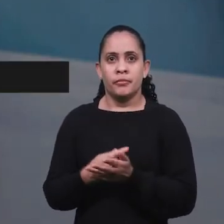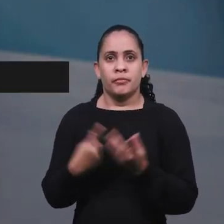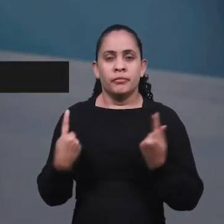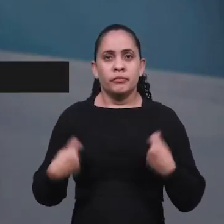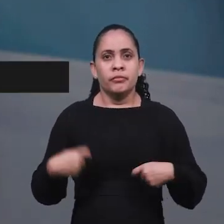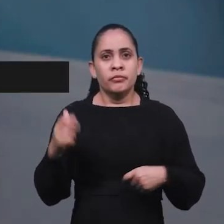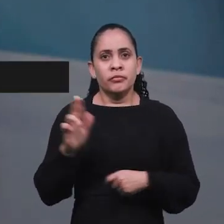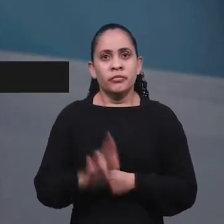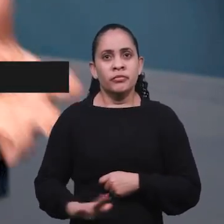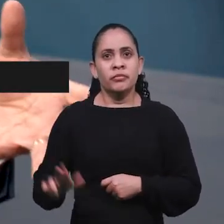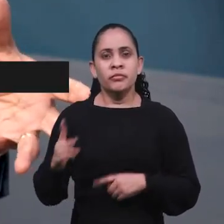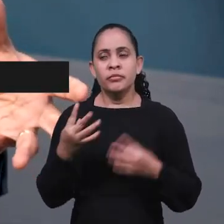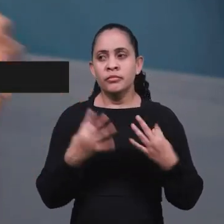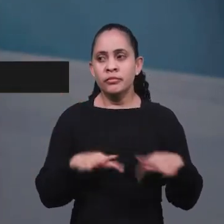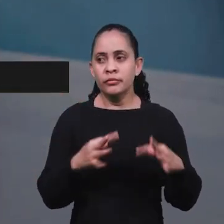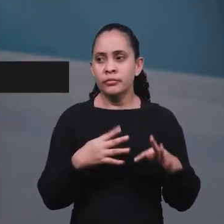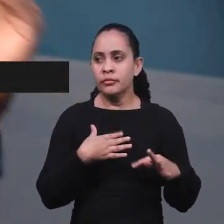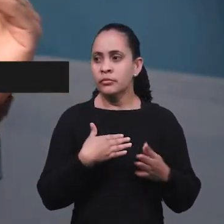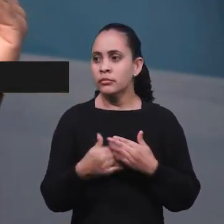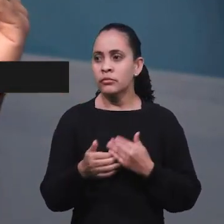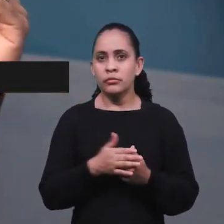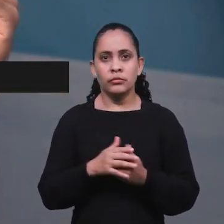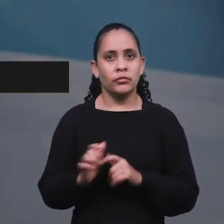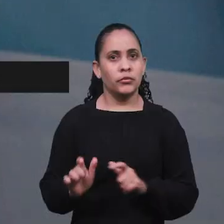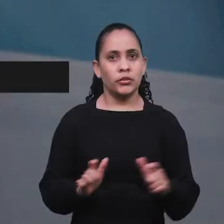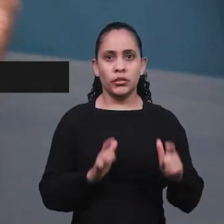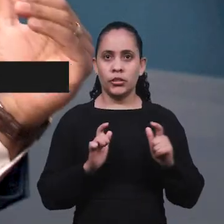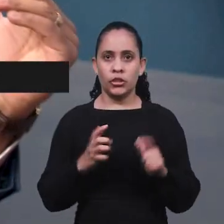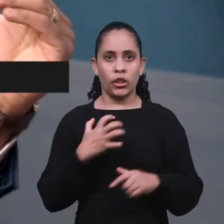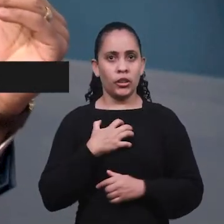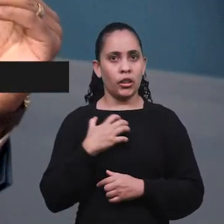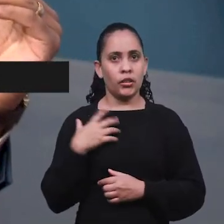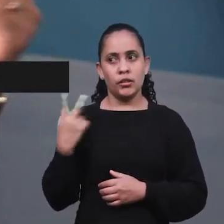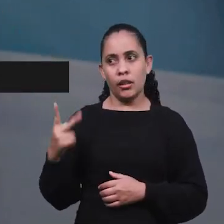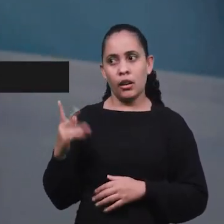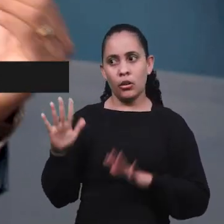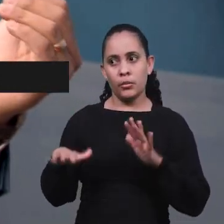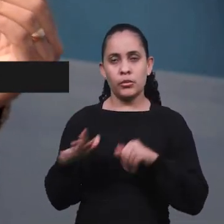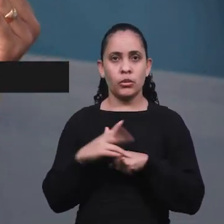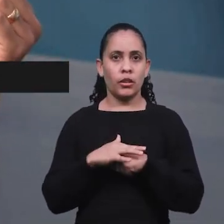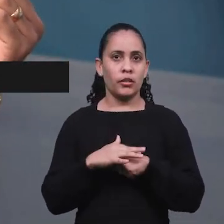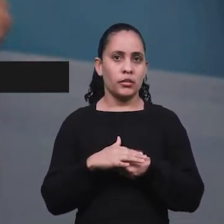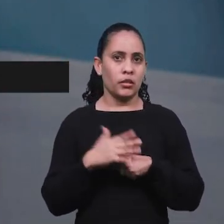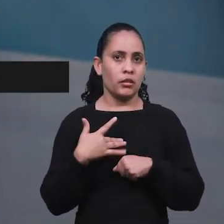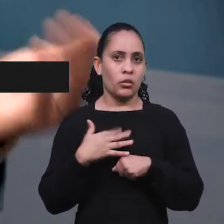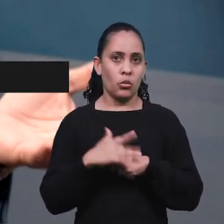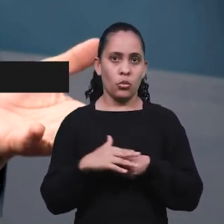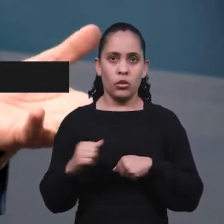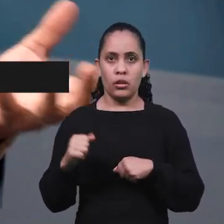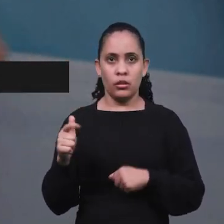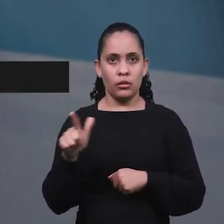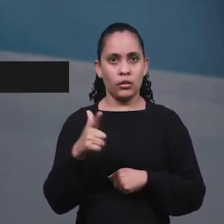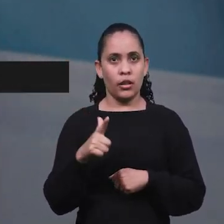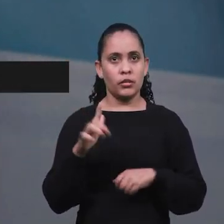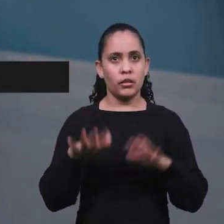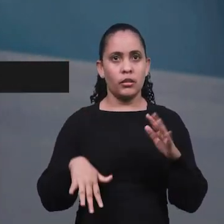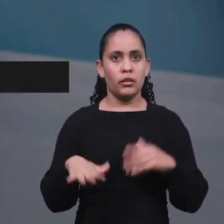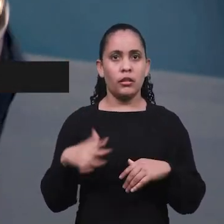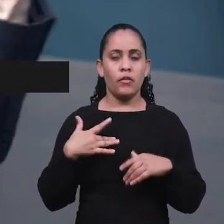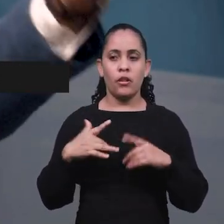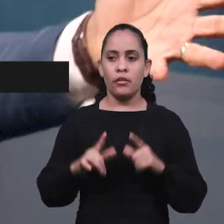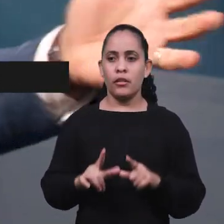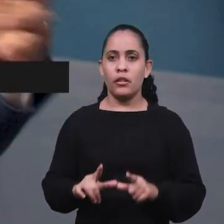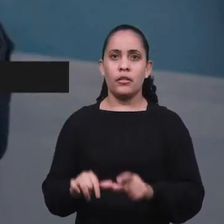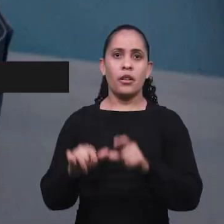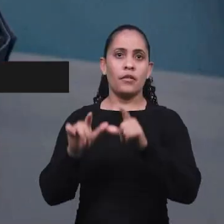obrigatoriamente necessário usar para o tratamento, você usa para a forma que quiser. Algumas doenças, por exemplo, elas não têm cura e as pessoas preferem,